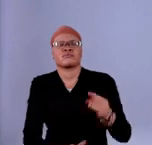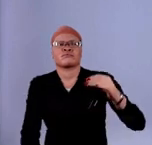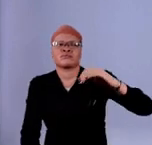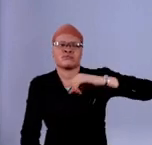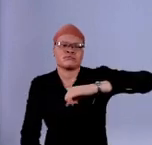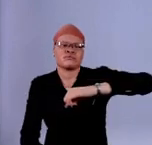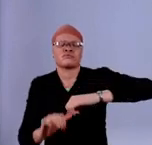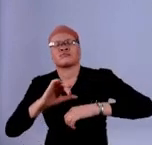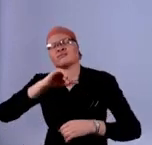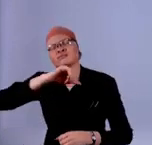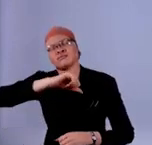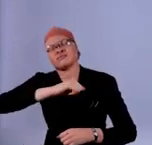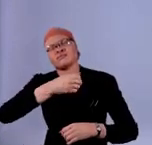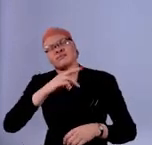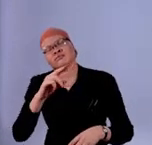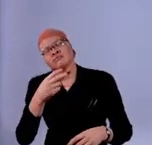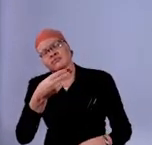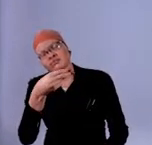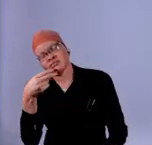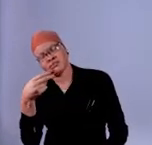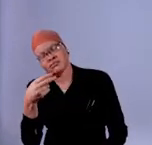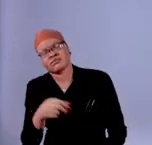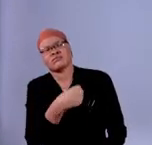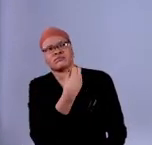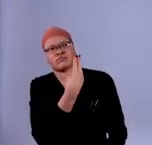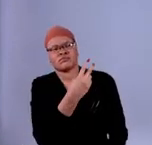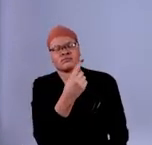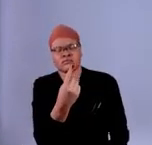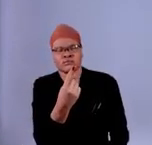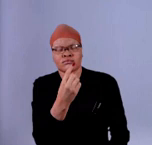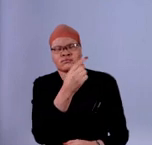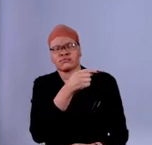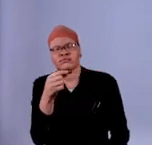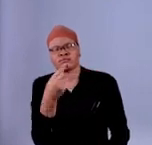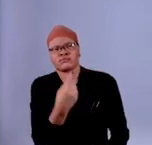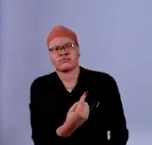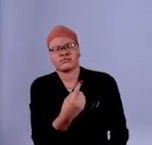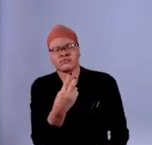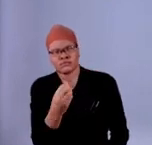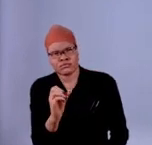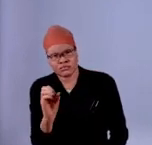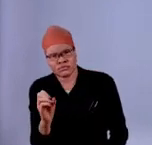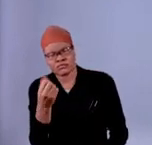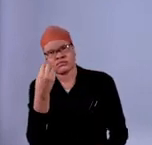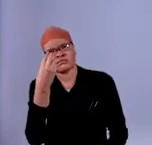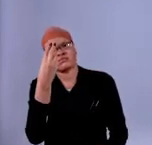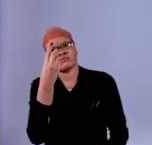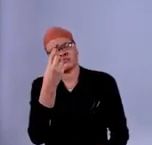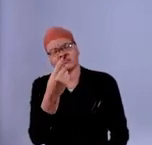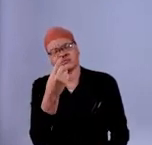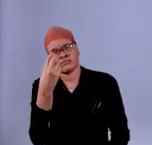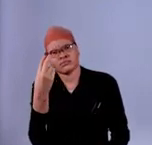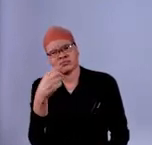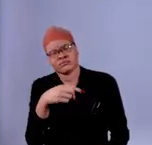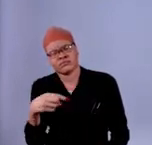menor que maior que ou igual a Aline a 21 sobre Sé 12 sobre sem